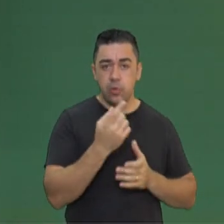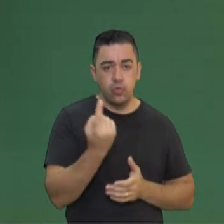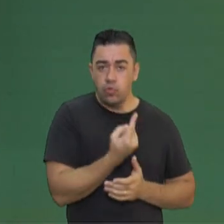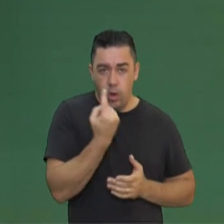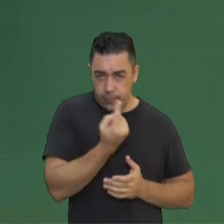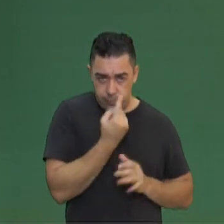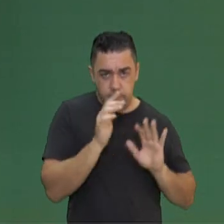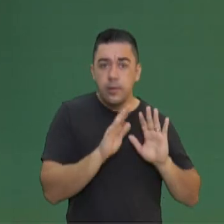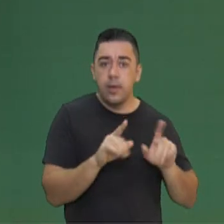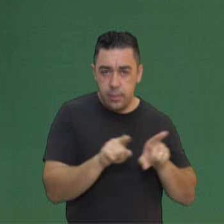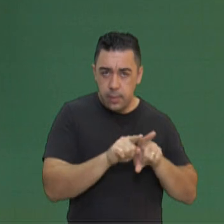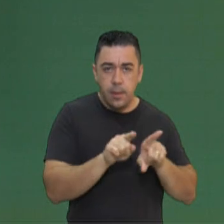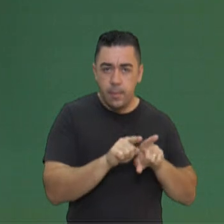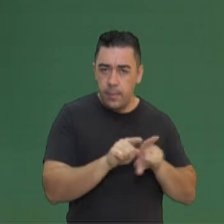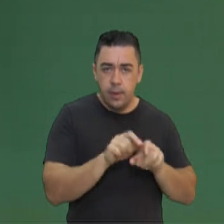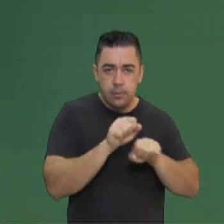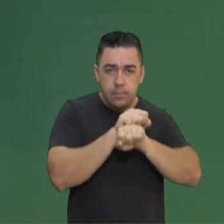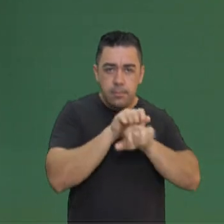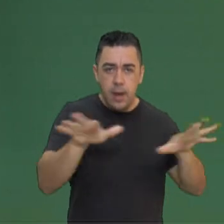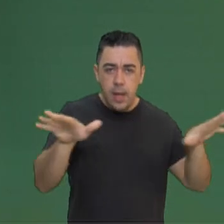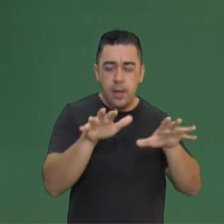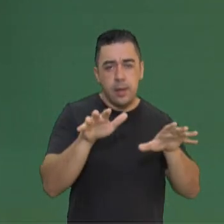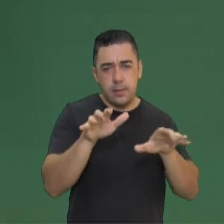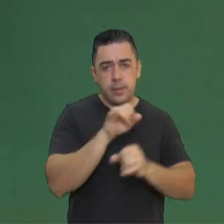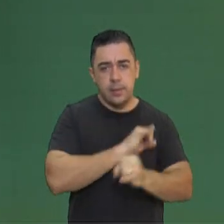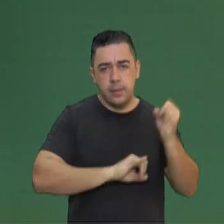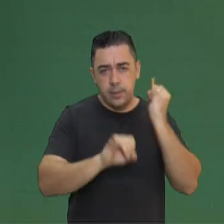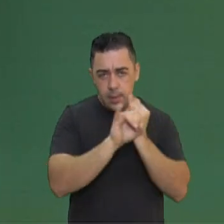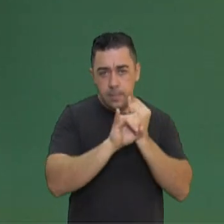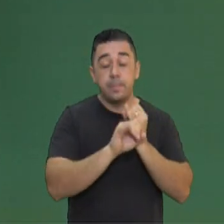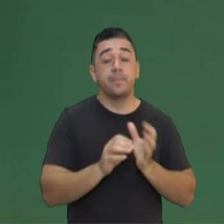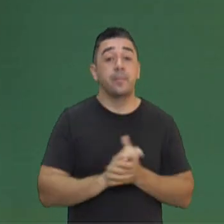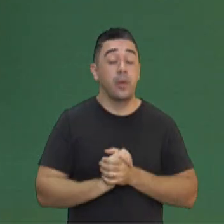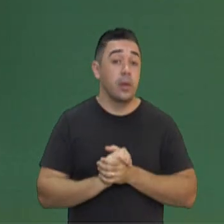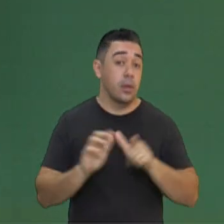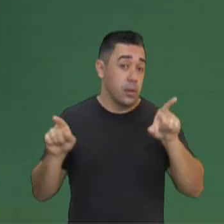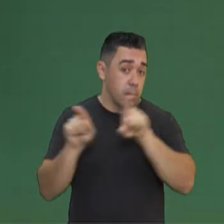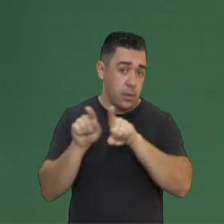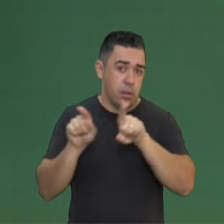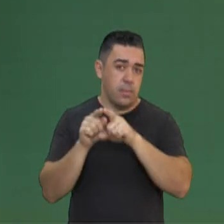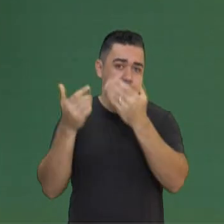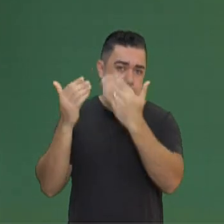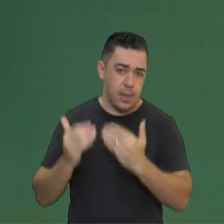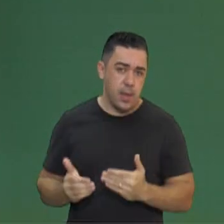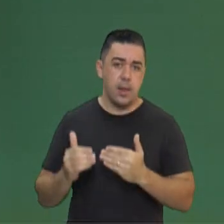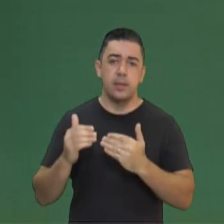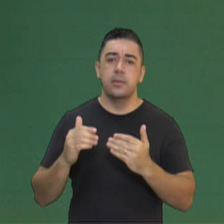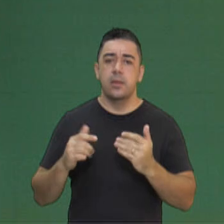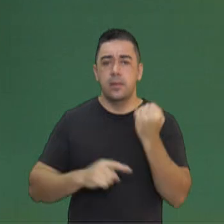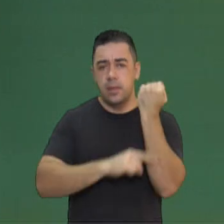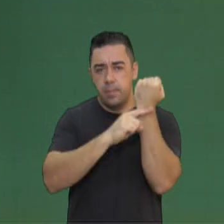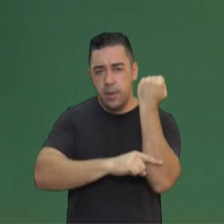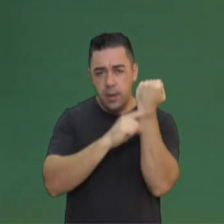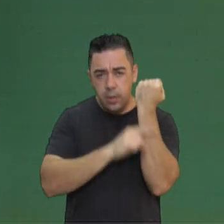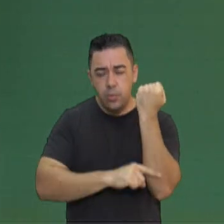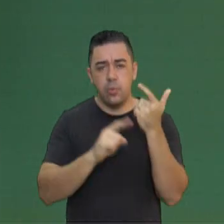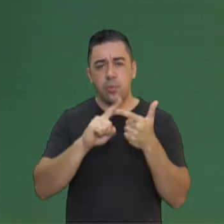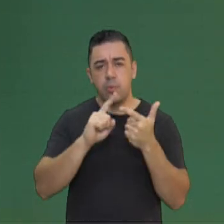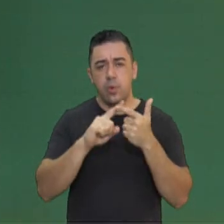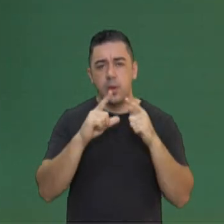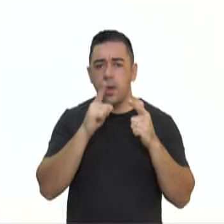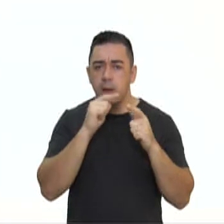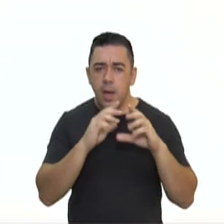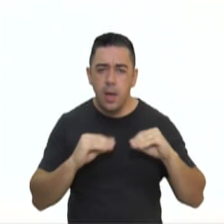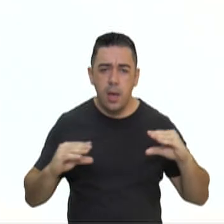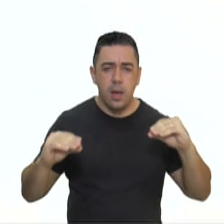automáticas também, essas que mandam os dados em tempo real, e elas também analisam temperatura, umidade, radiação,